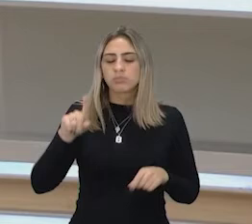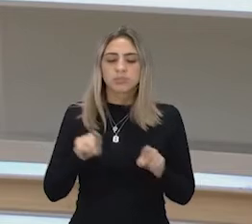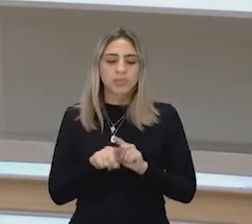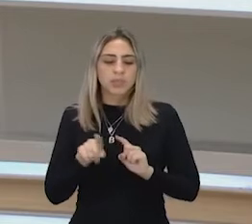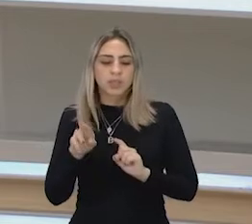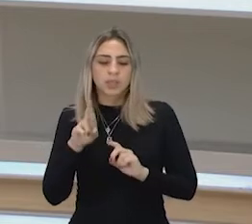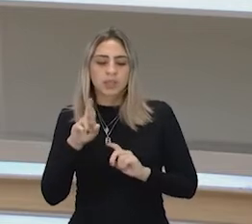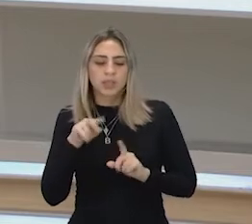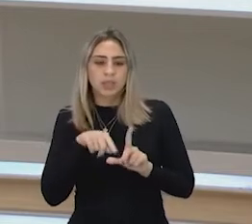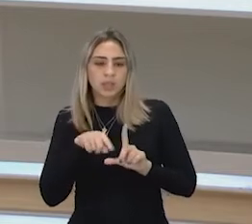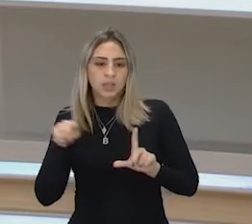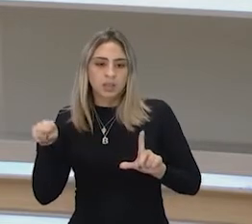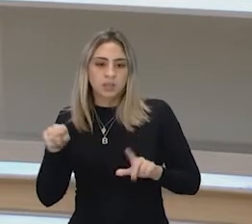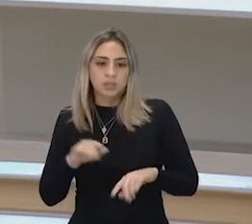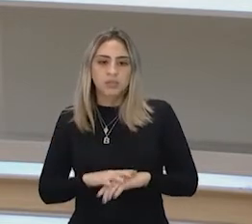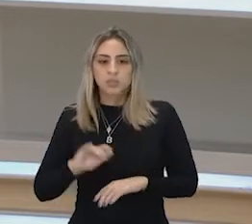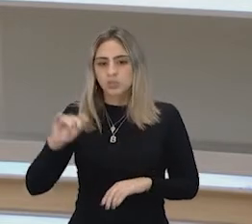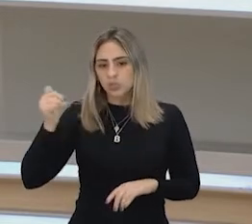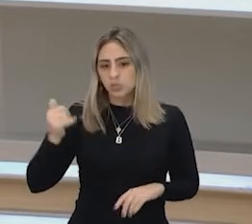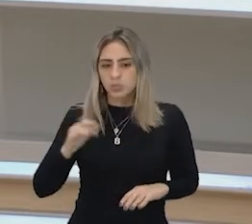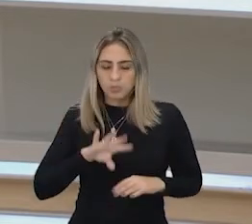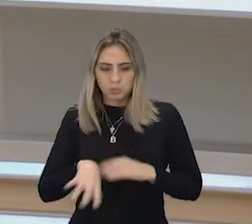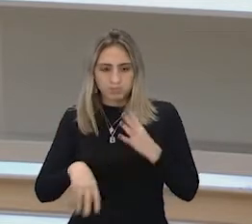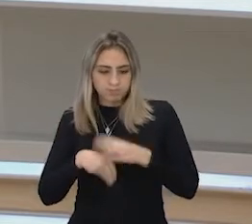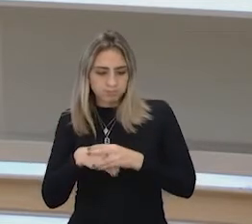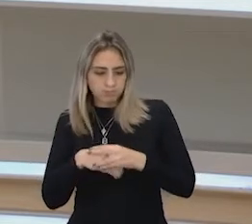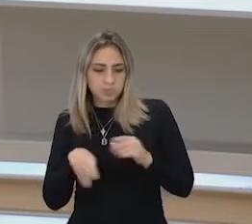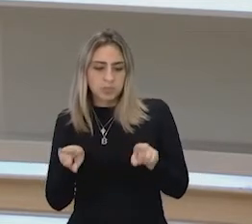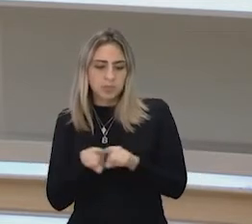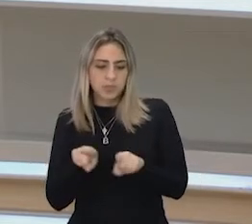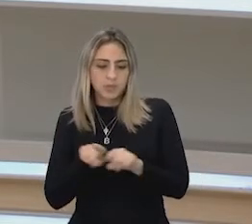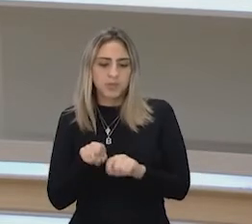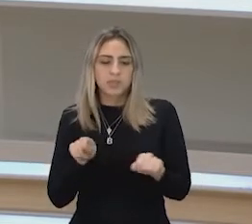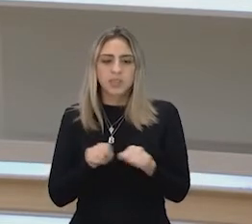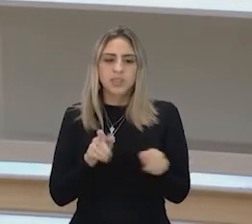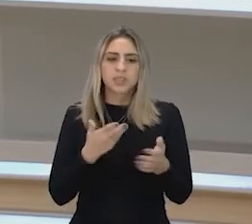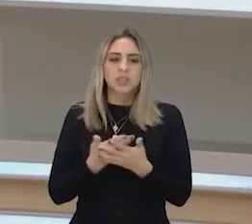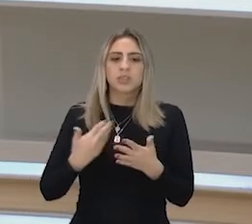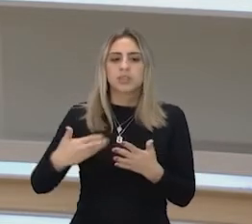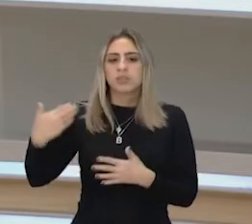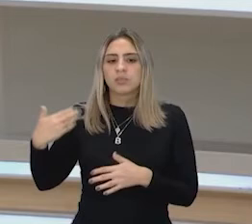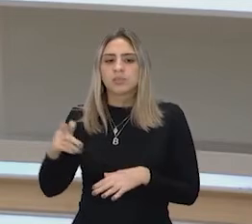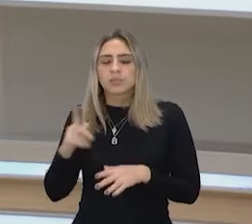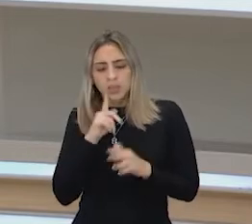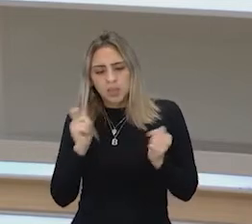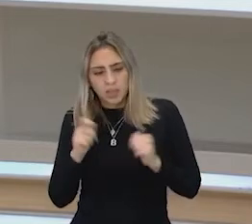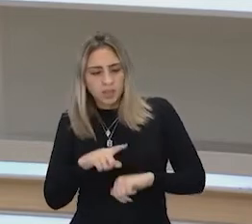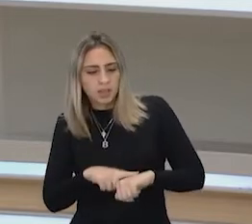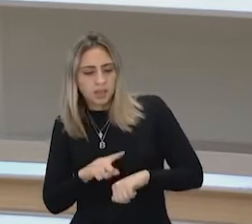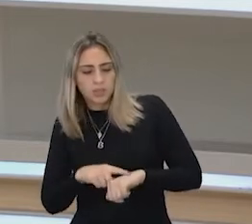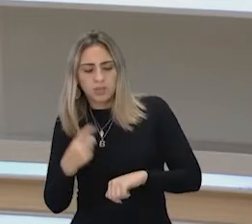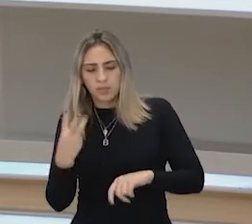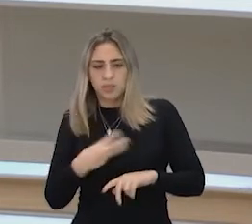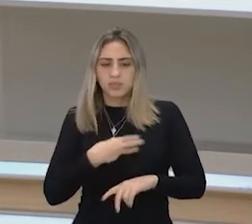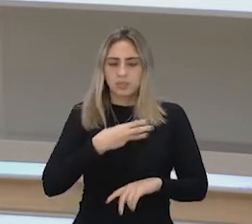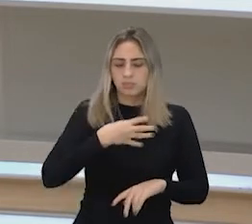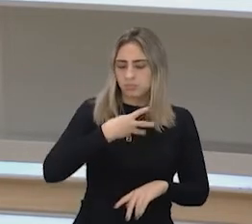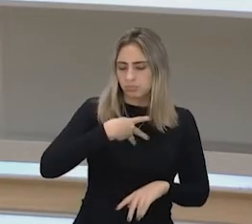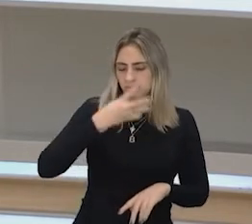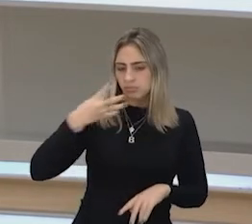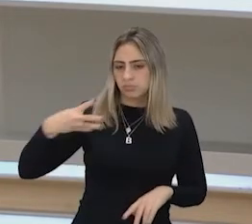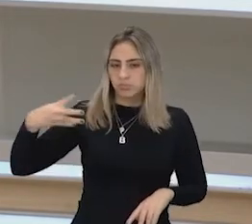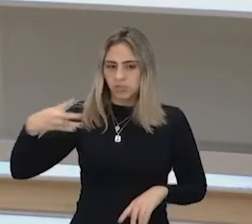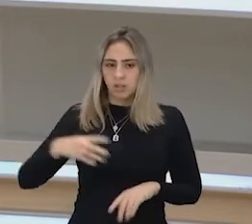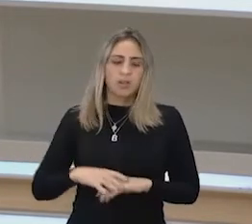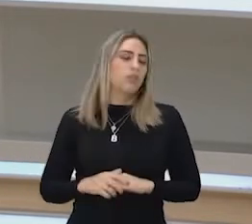aqui sobre juros compostos, como a gente fez na aula passada, e depois eu vou fazer mais 2, se der tempo 3 gráficos de